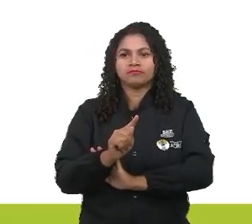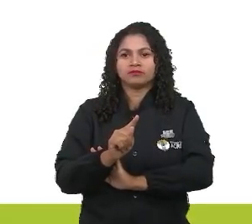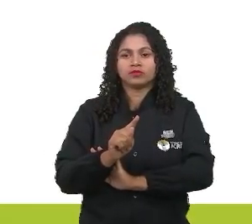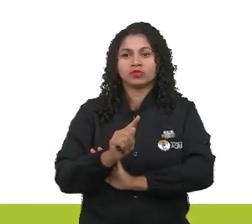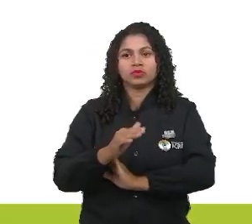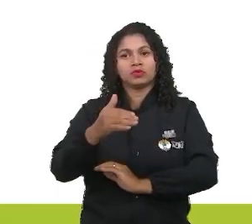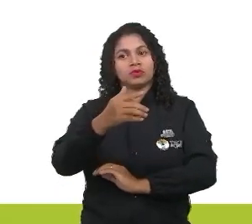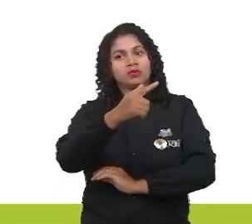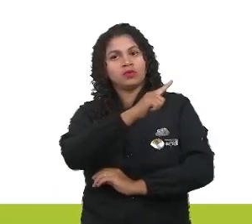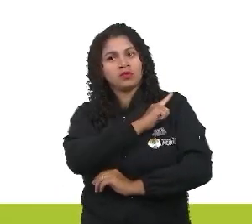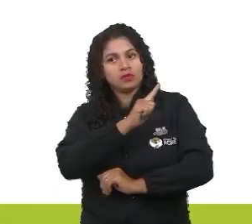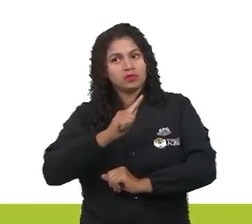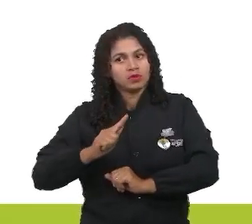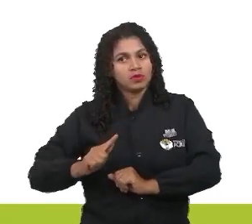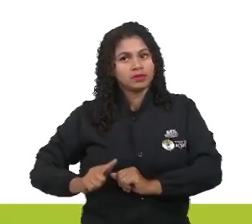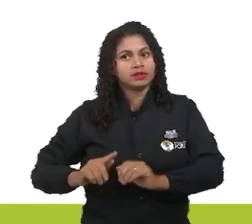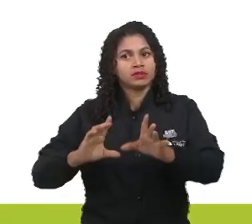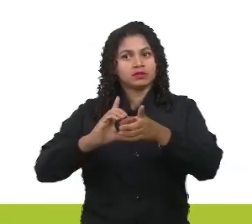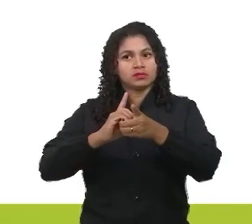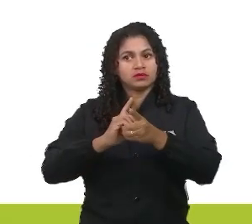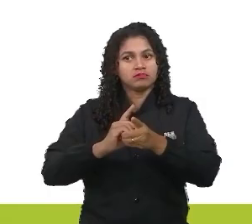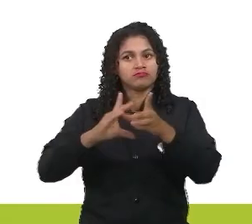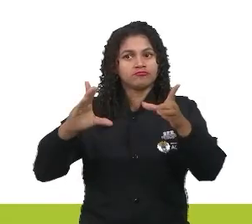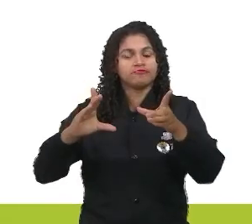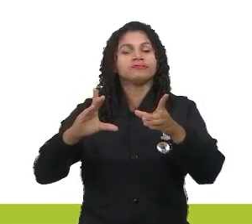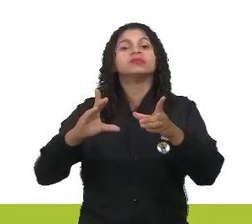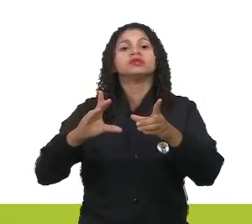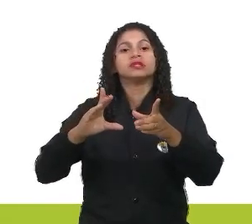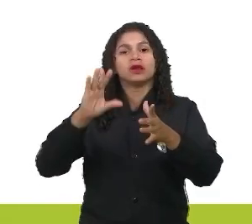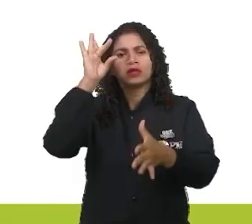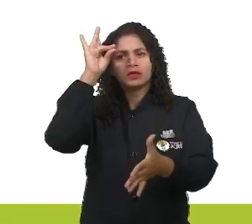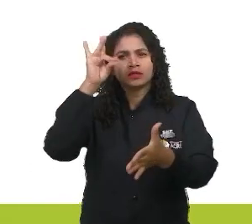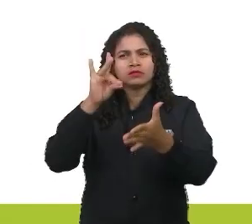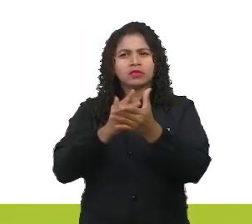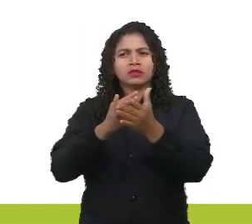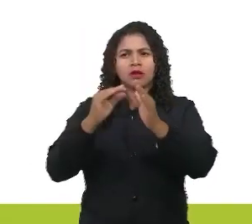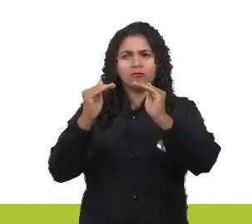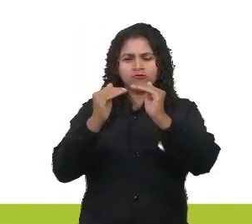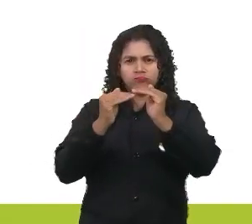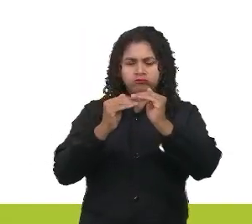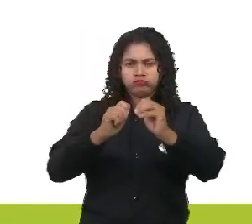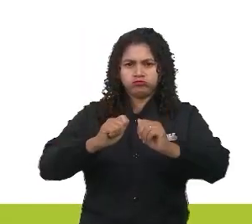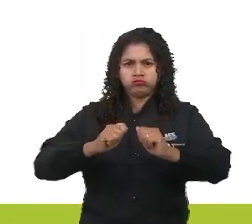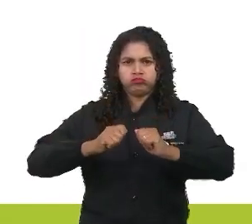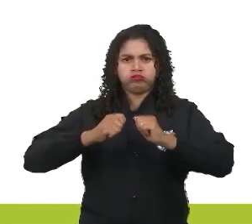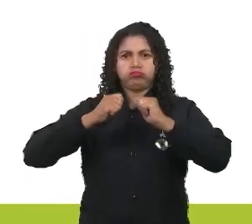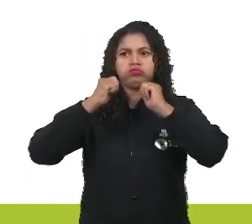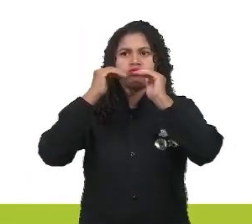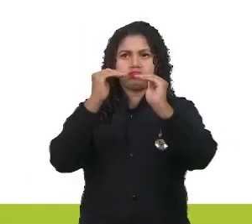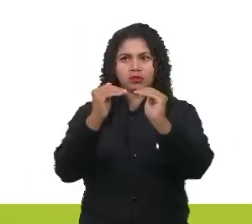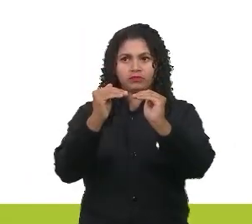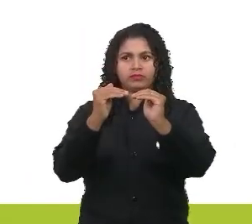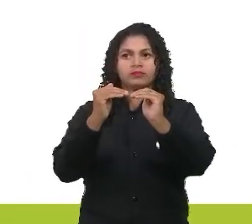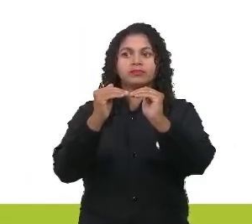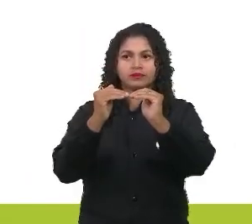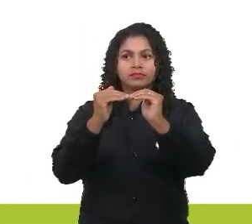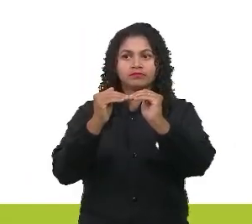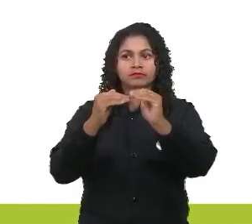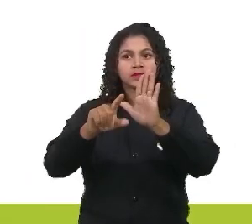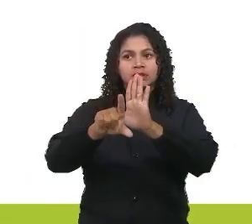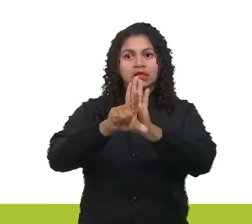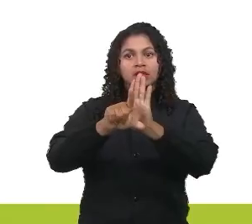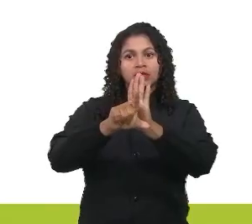estão eles próprios sujeitos aos constrangimentos impostos pela lei. Então